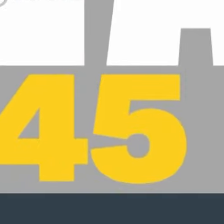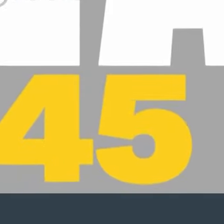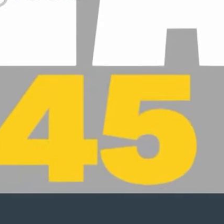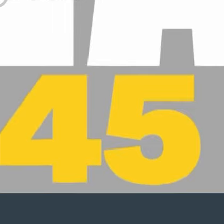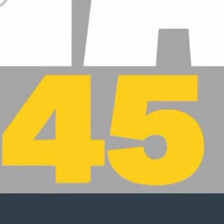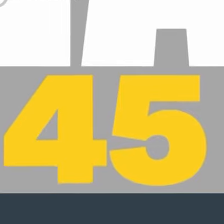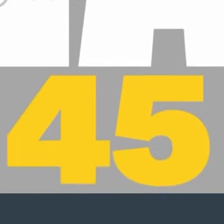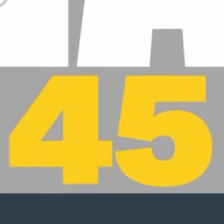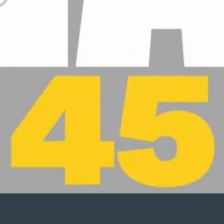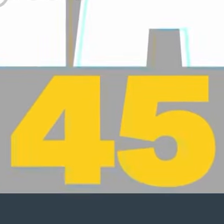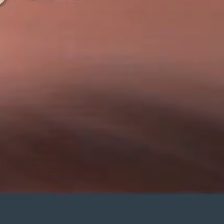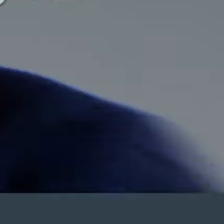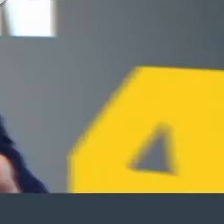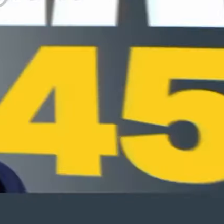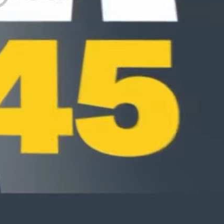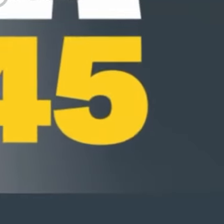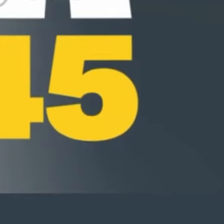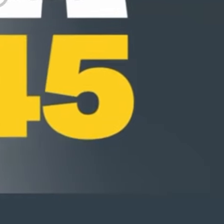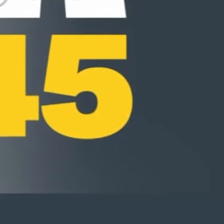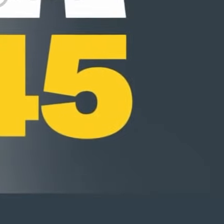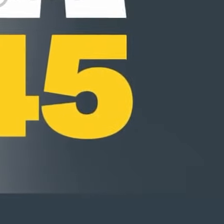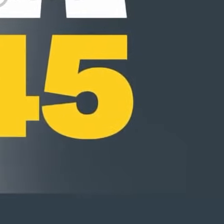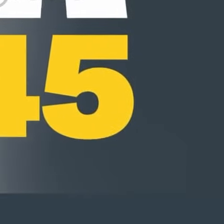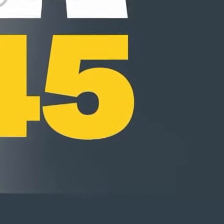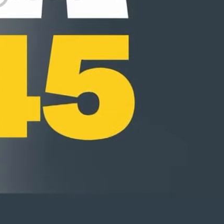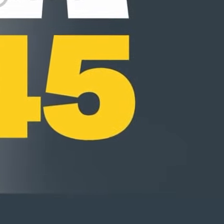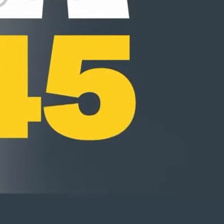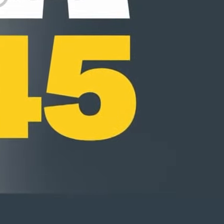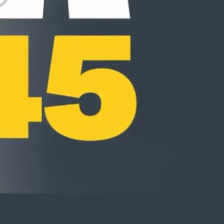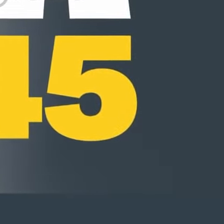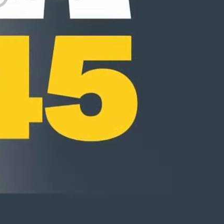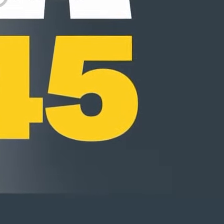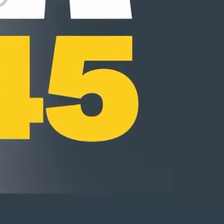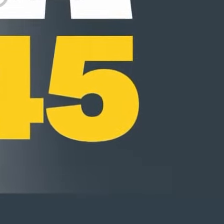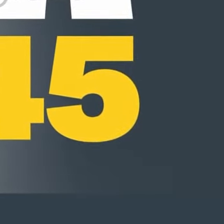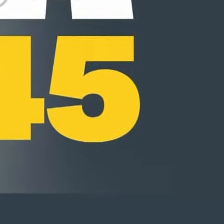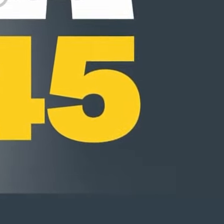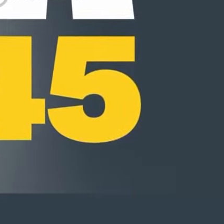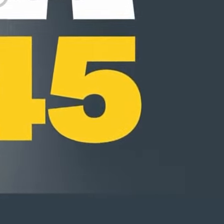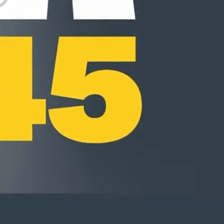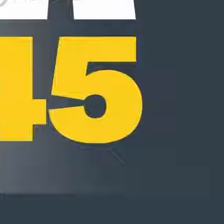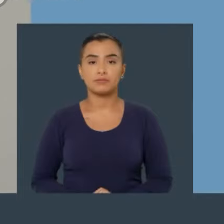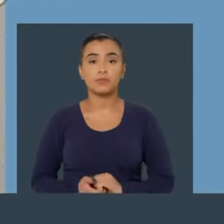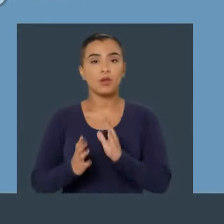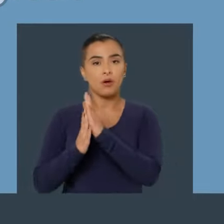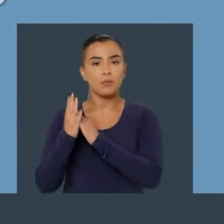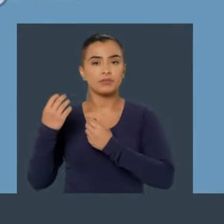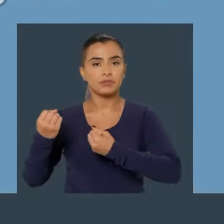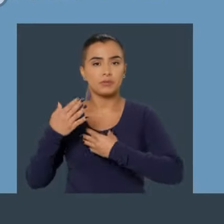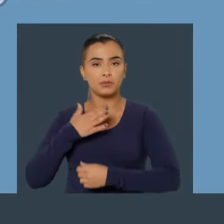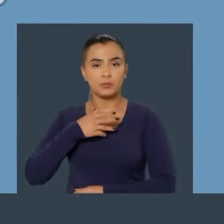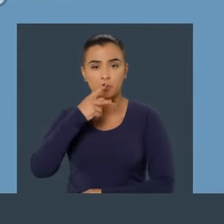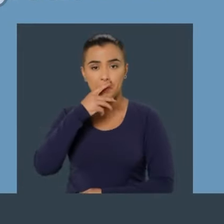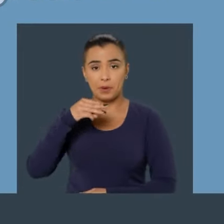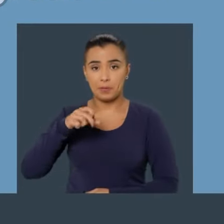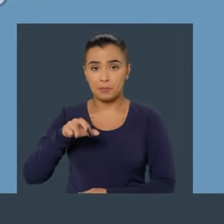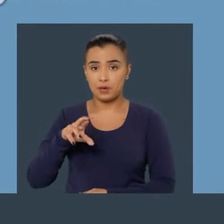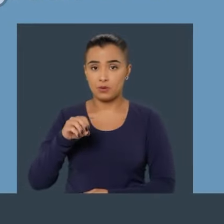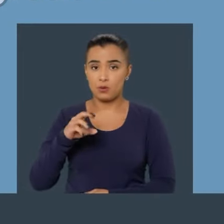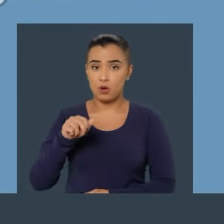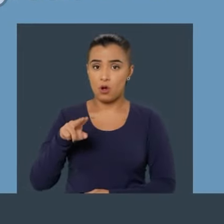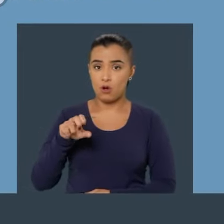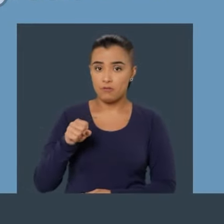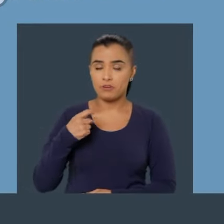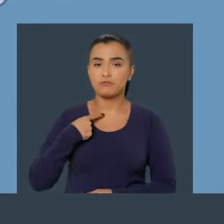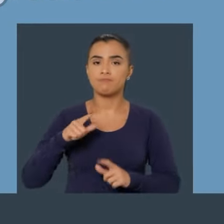45 é da cena. 45 é o prefeitão. Seguindo os ensinamentos do meu pai, Mário